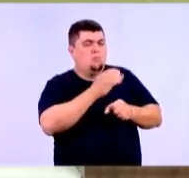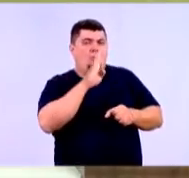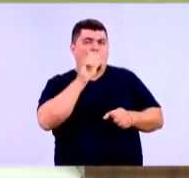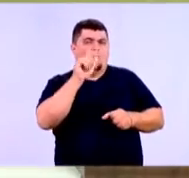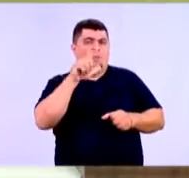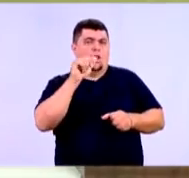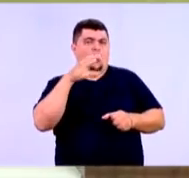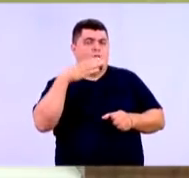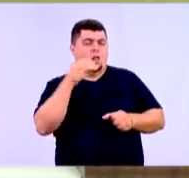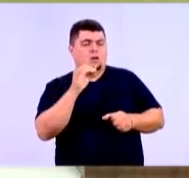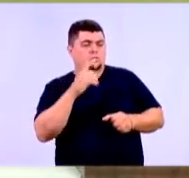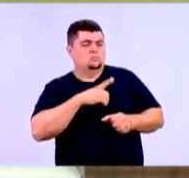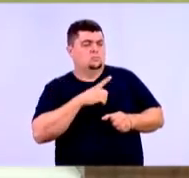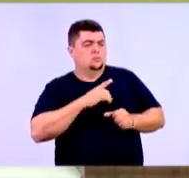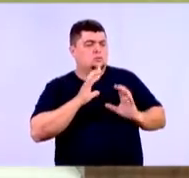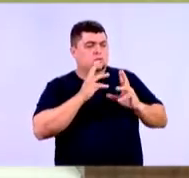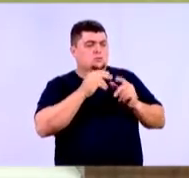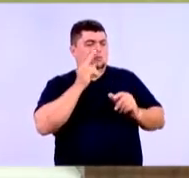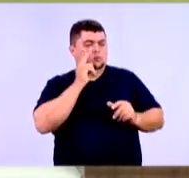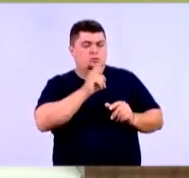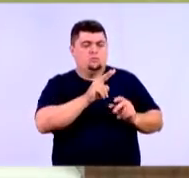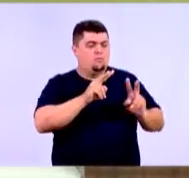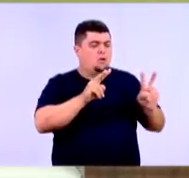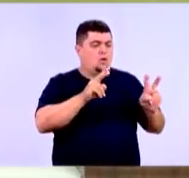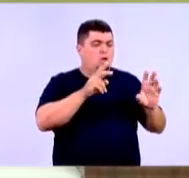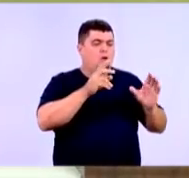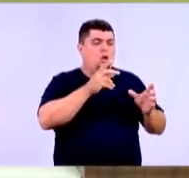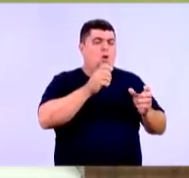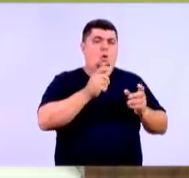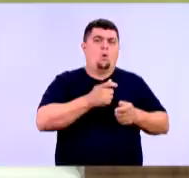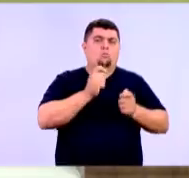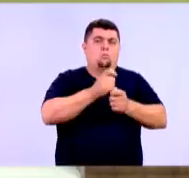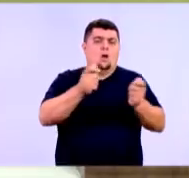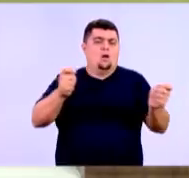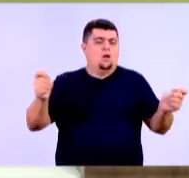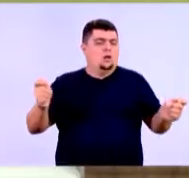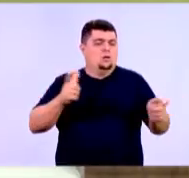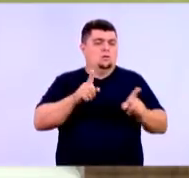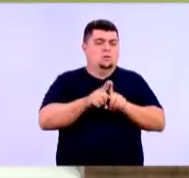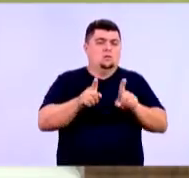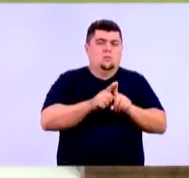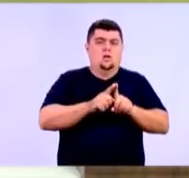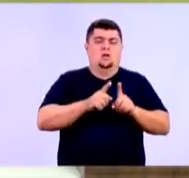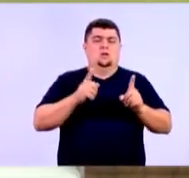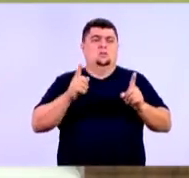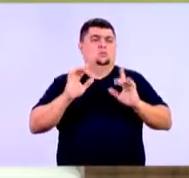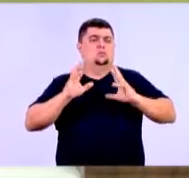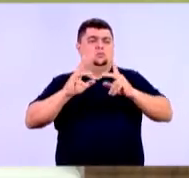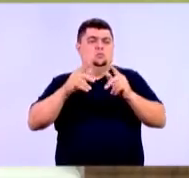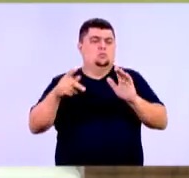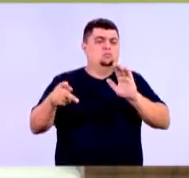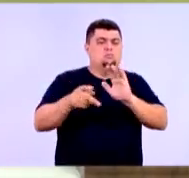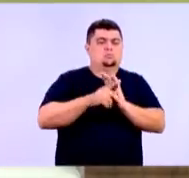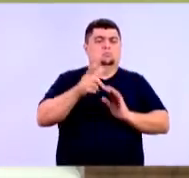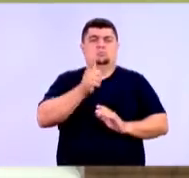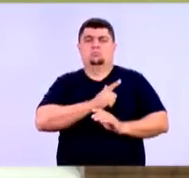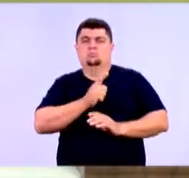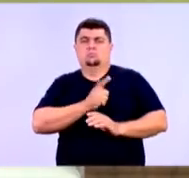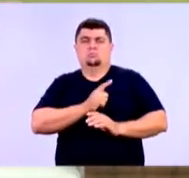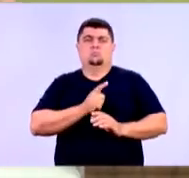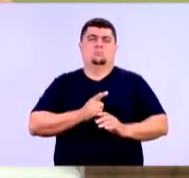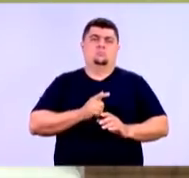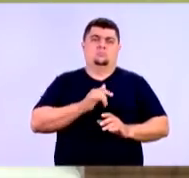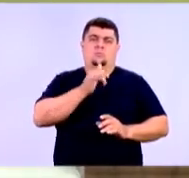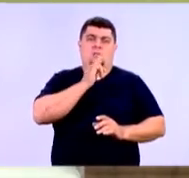olhar para o ativo e para o passivo dessa empresa. O ativo são os bens e direitos que ela tem. Se os direitos, ou